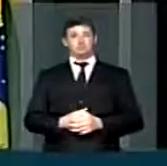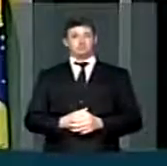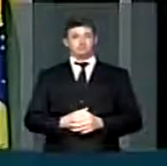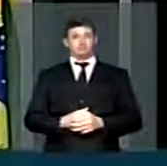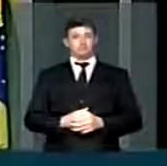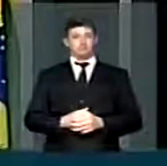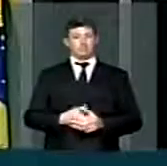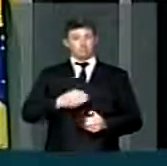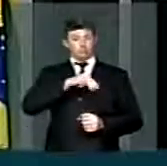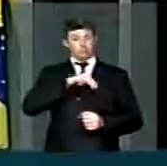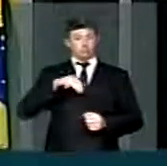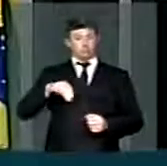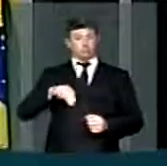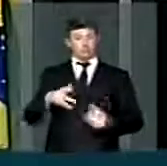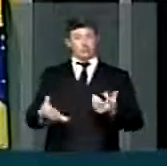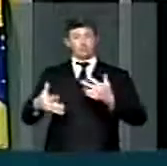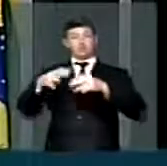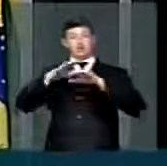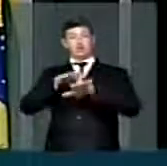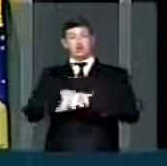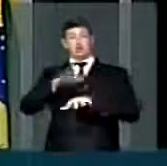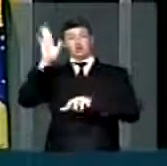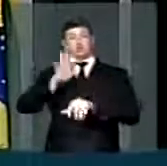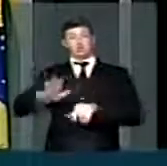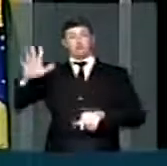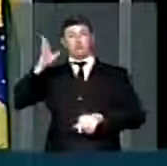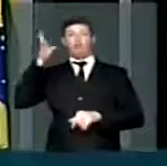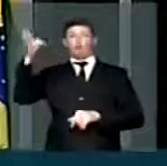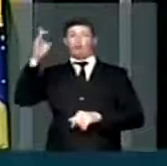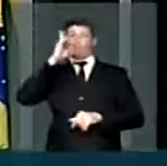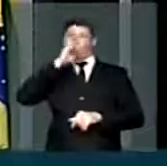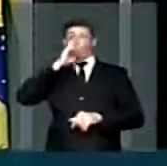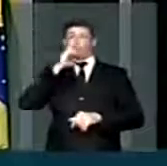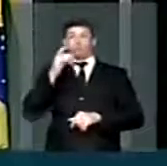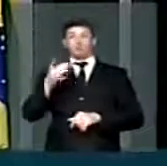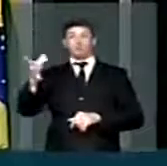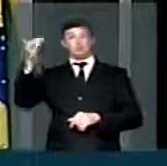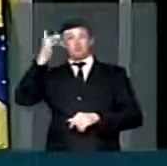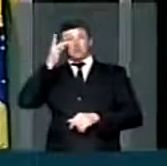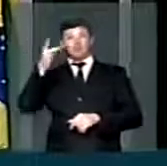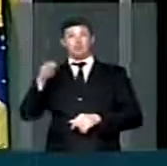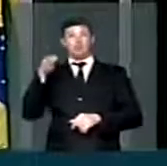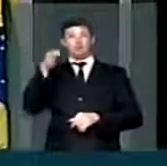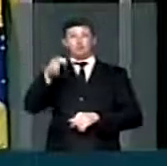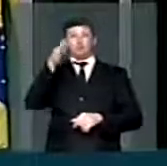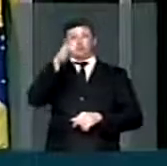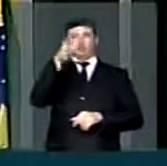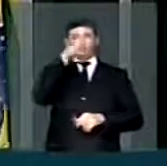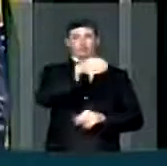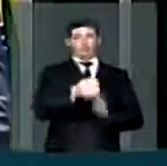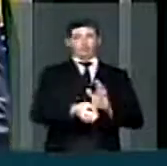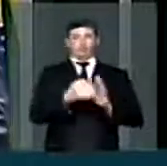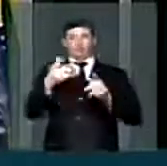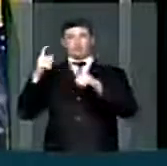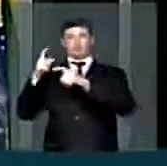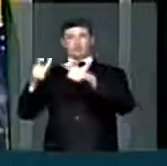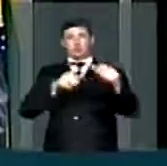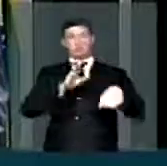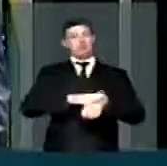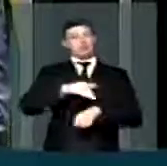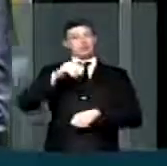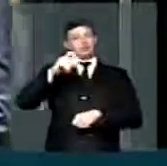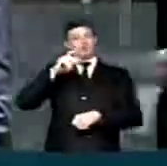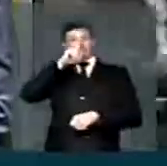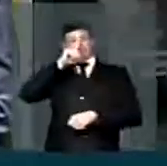da Integração esteve lá no domingo. Pessoalmente foi visitar os diversos pontos, ou pelo menos os pontos mais